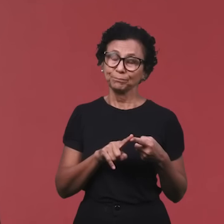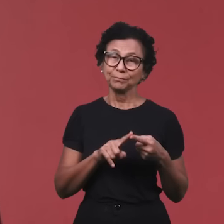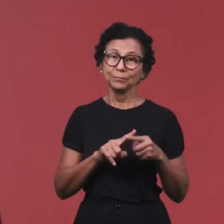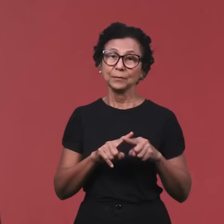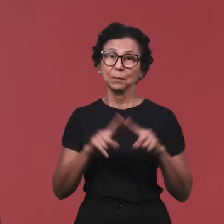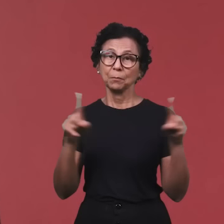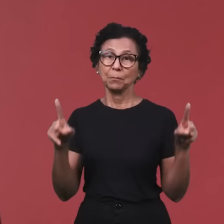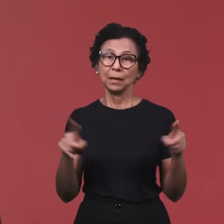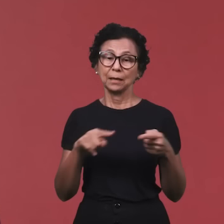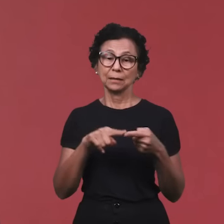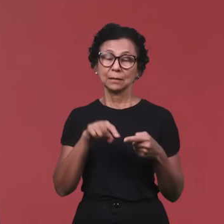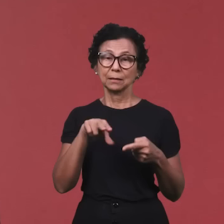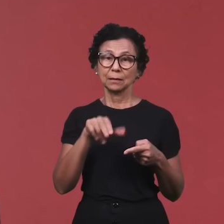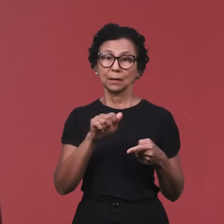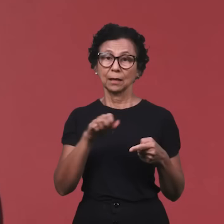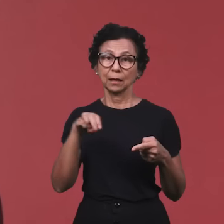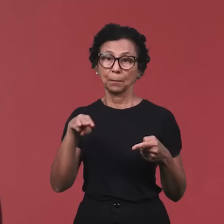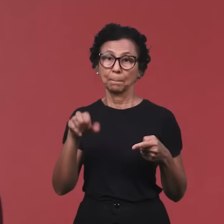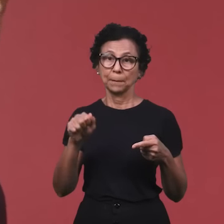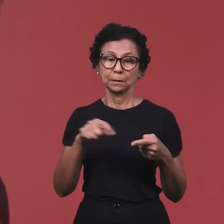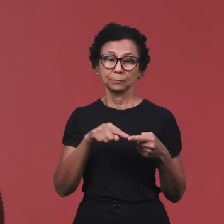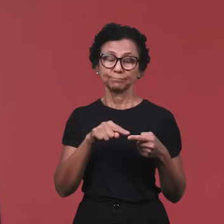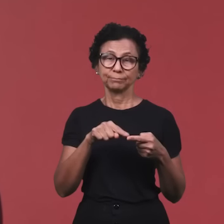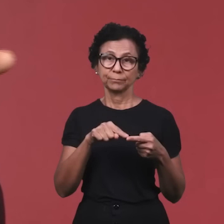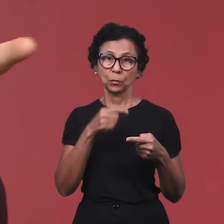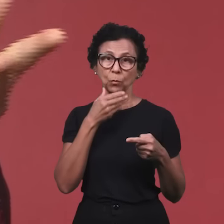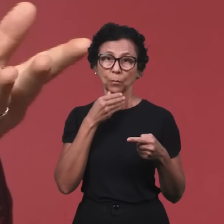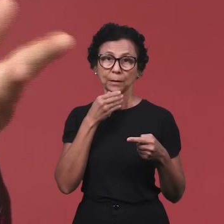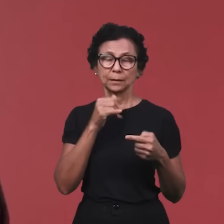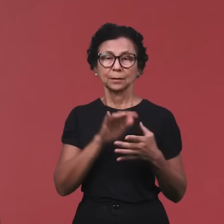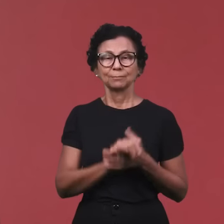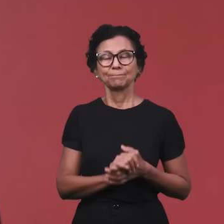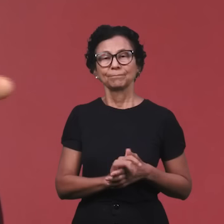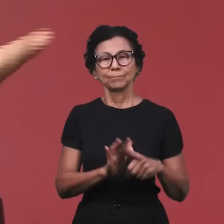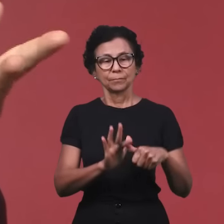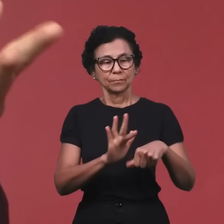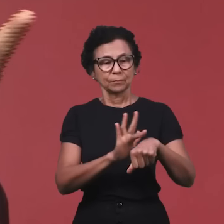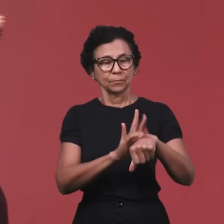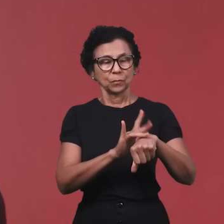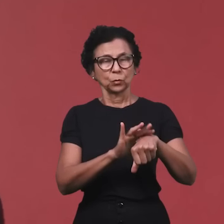leproso. Ou seja, todas as conquistas, todos os valores,